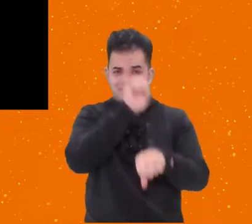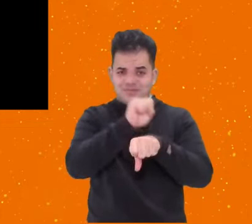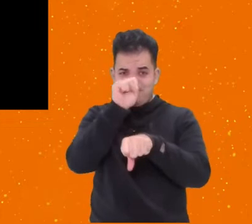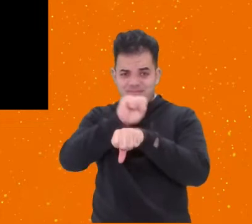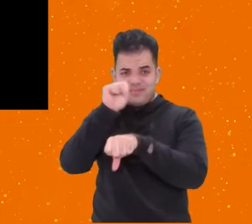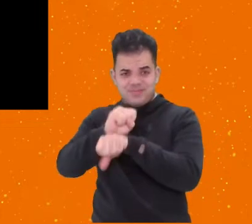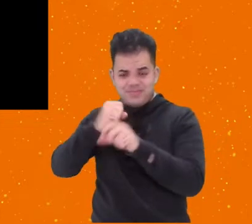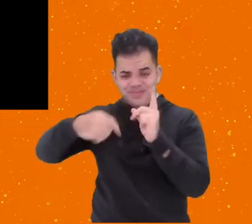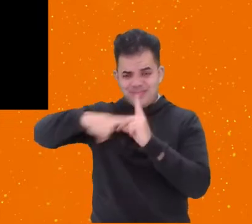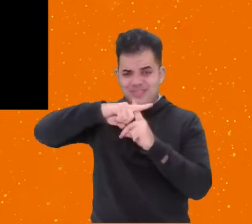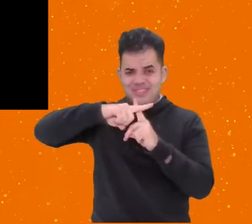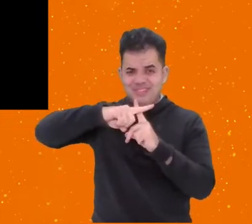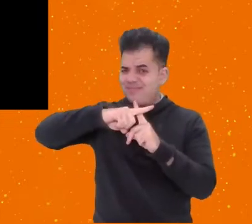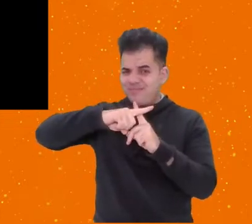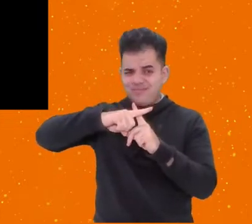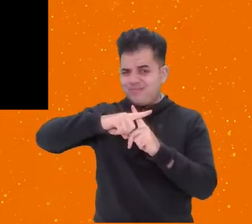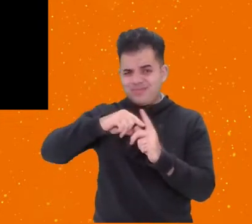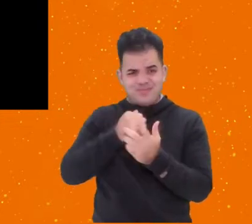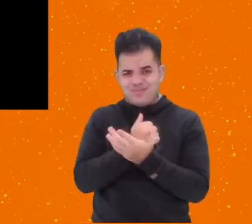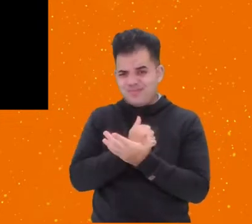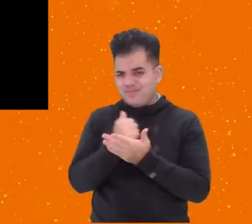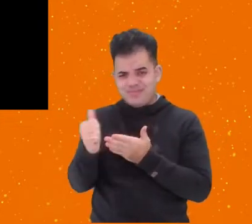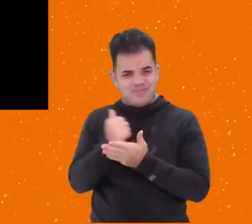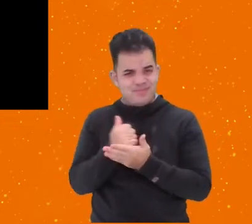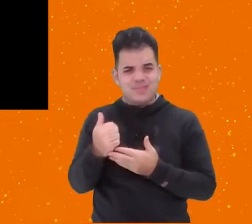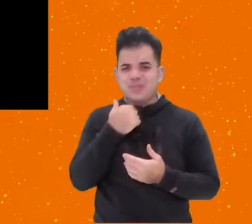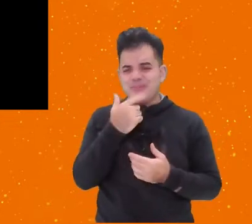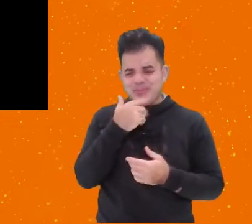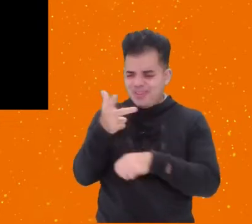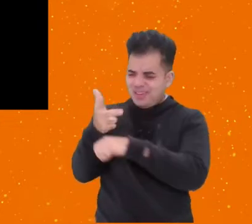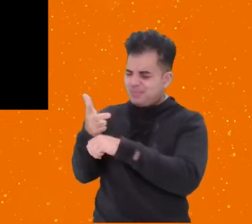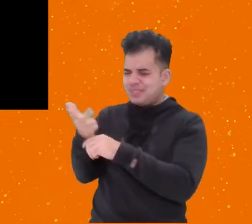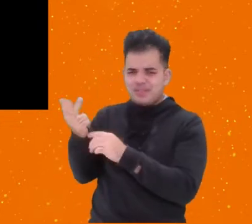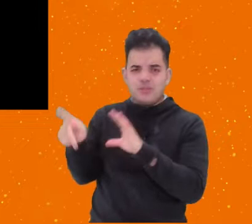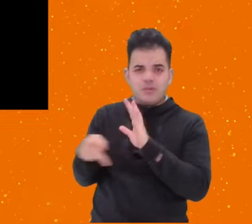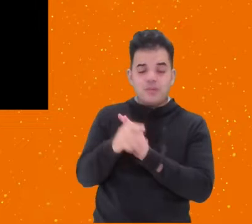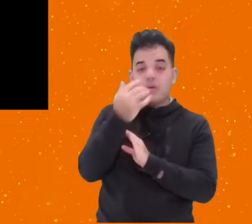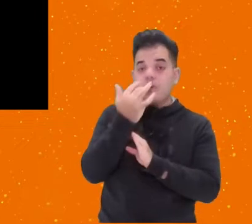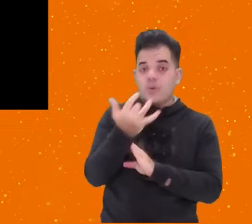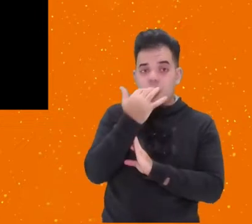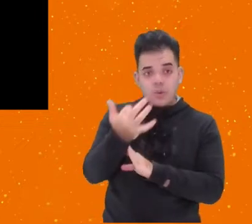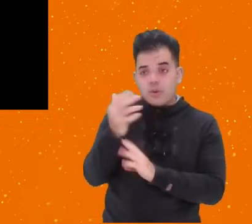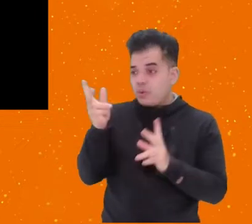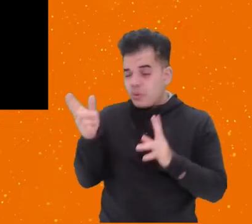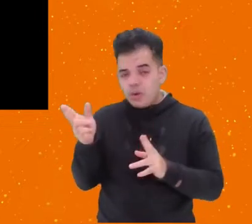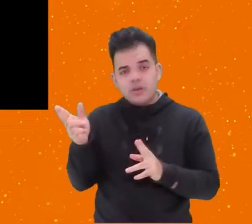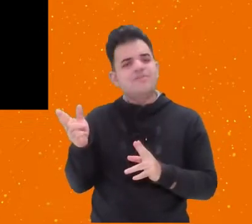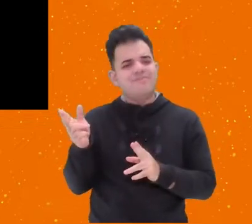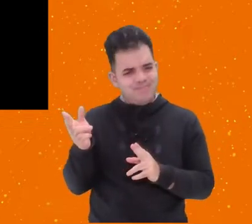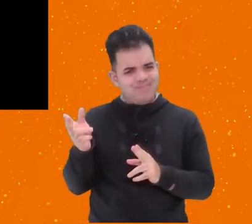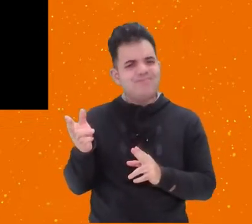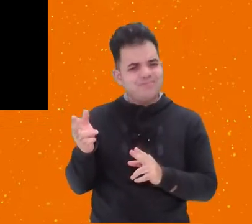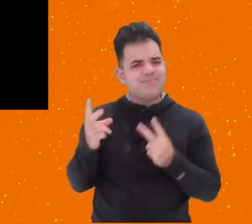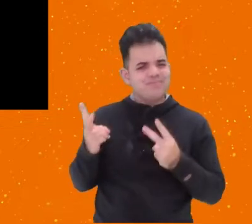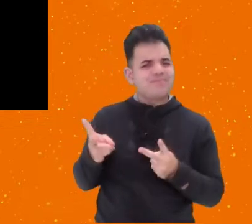já elimina muita câmera do mercado, né? Para conseguir fazer uma correção de cor e chegar assim, no mesmo frame, né? Percebe